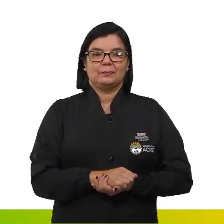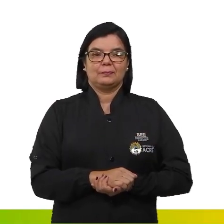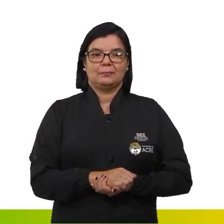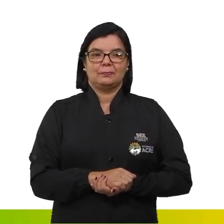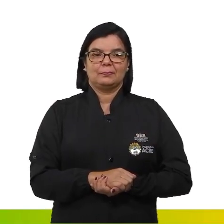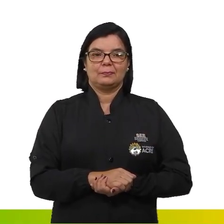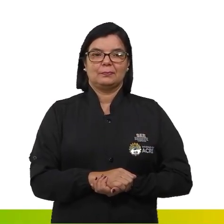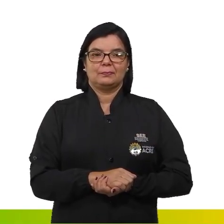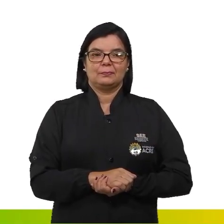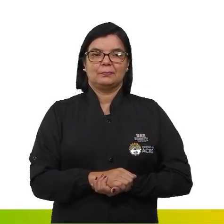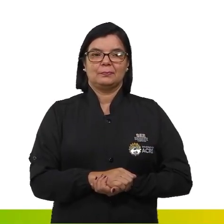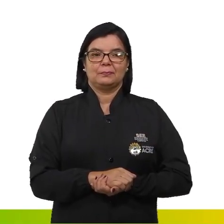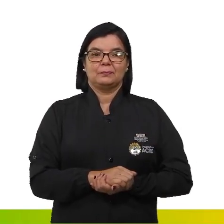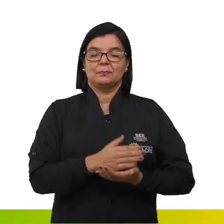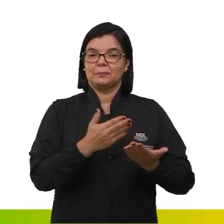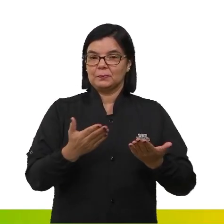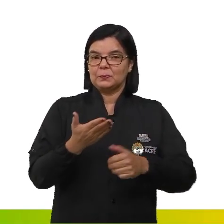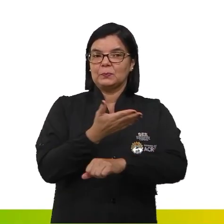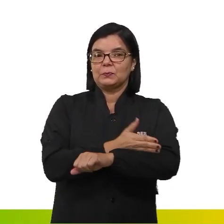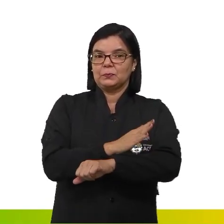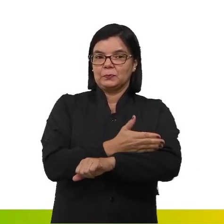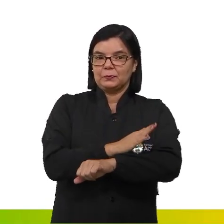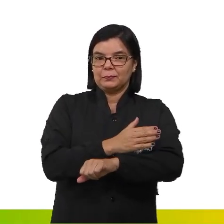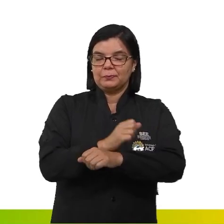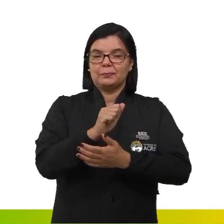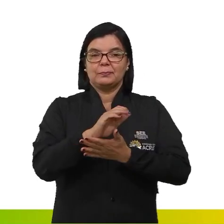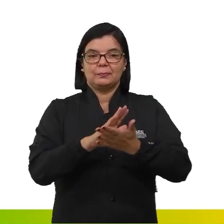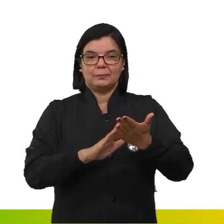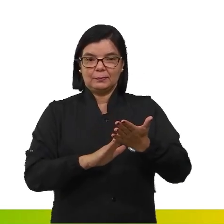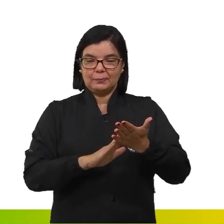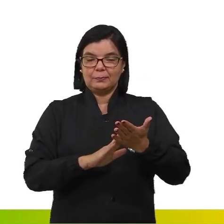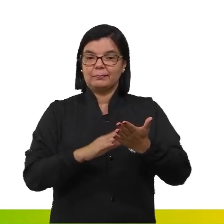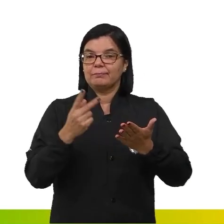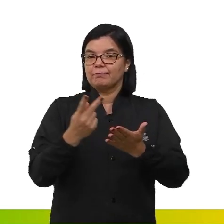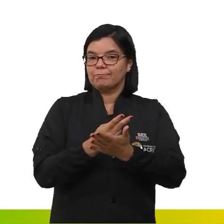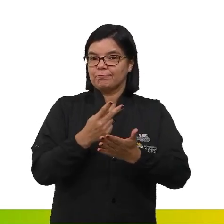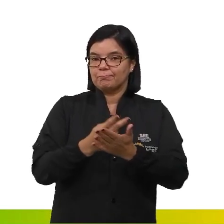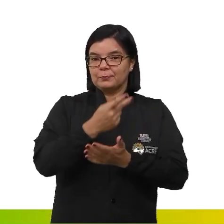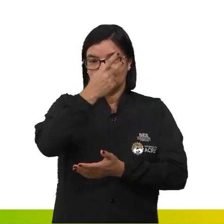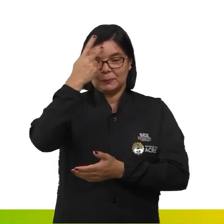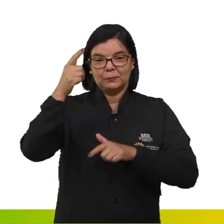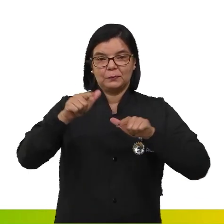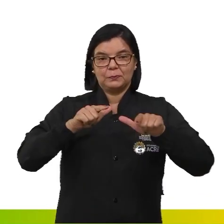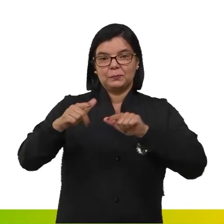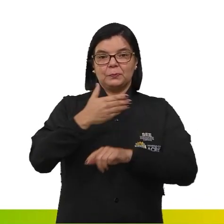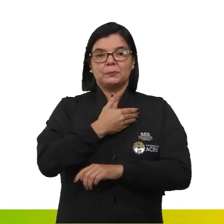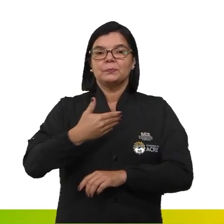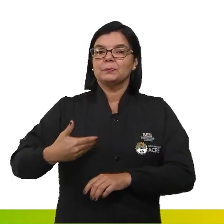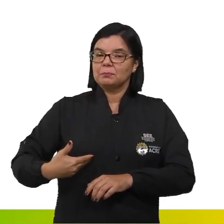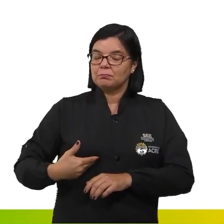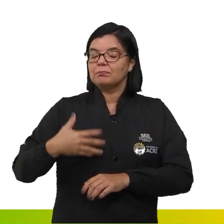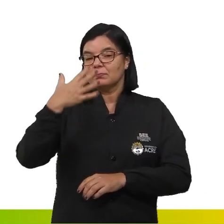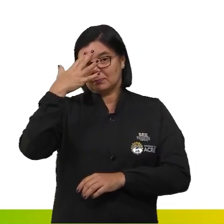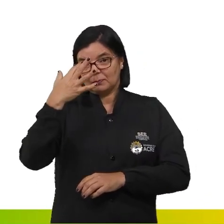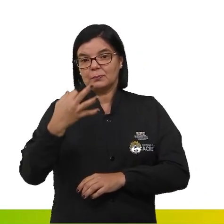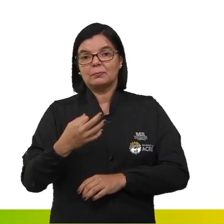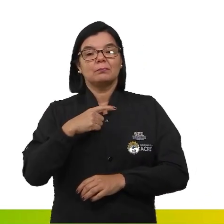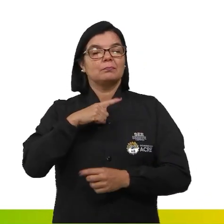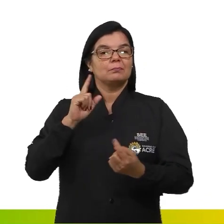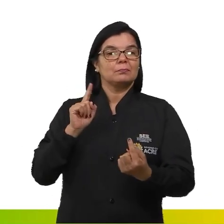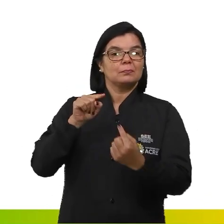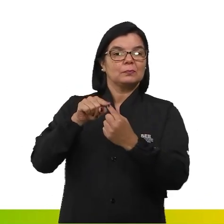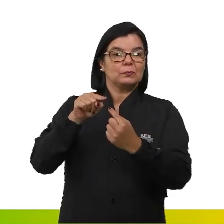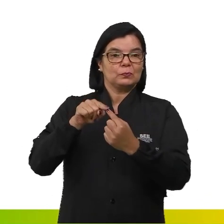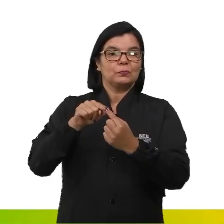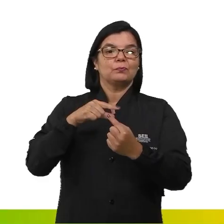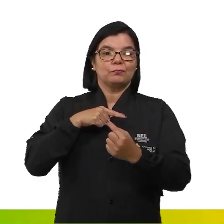Aí está. A prática de atividades ilegais por agentes públicos, que certamente tem o objetivo